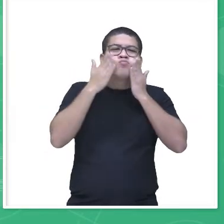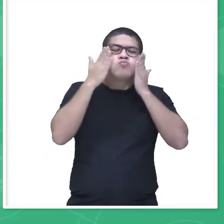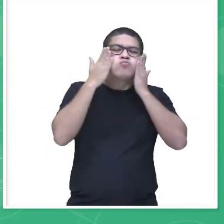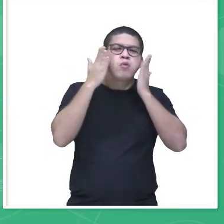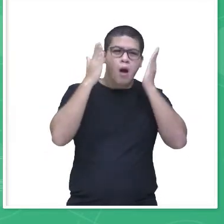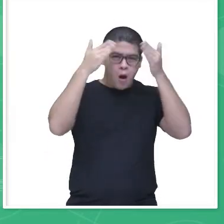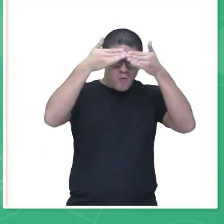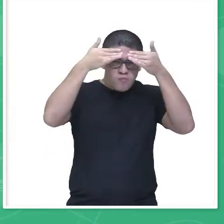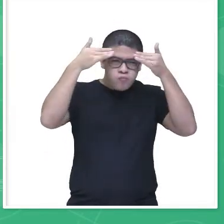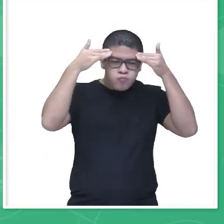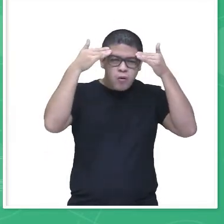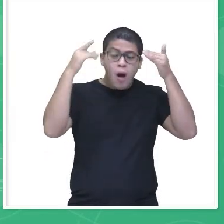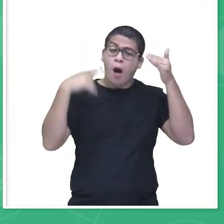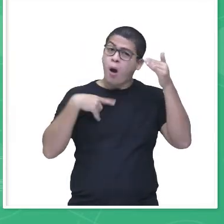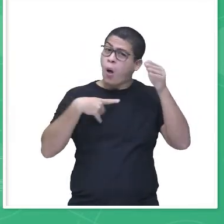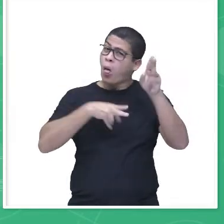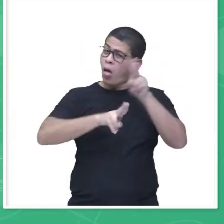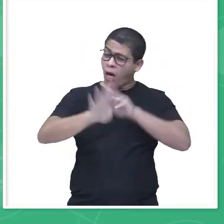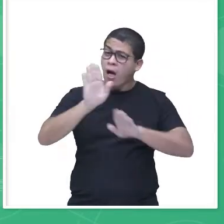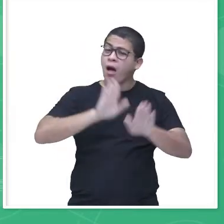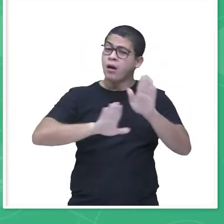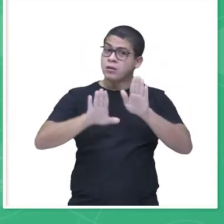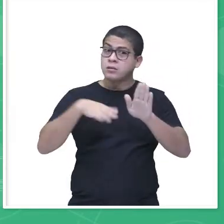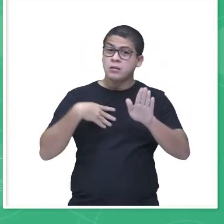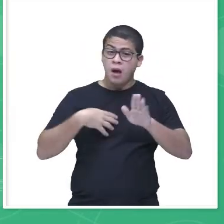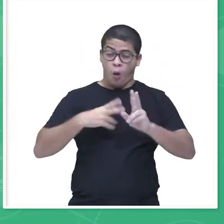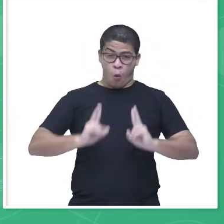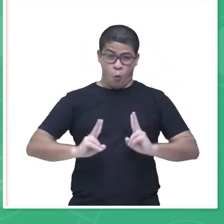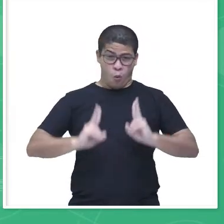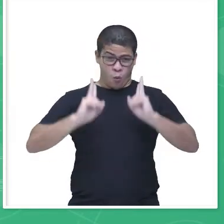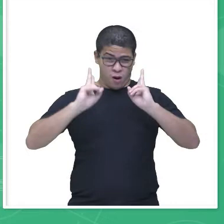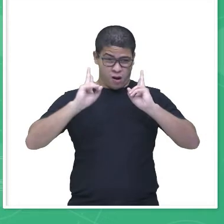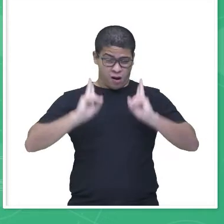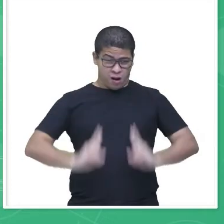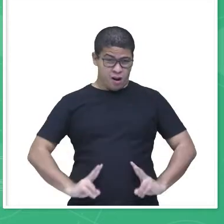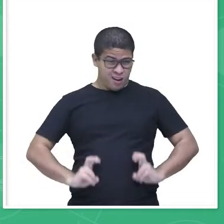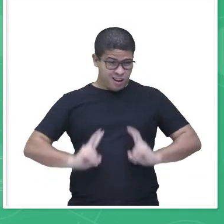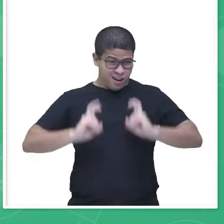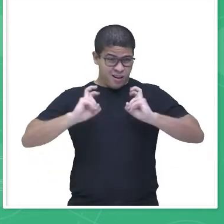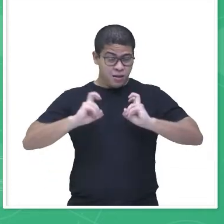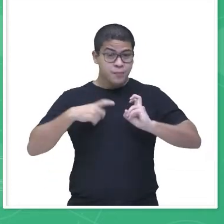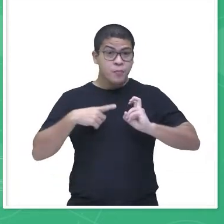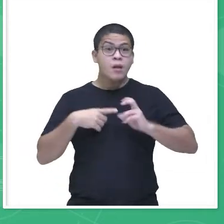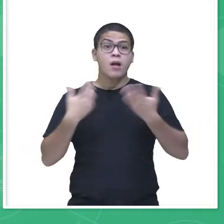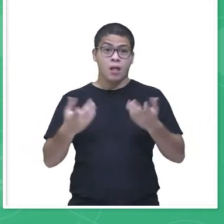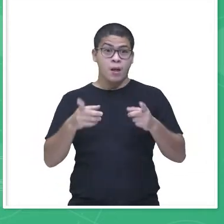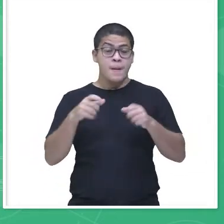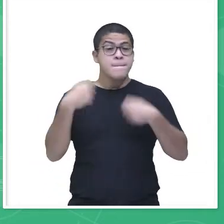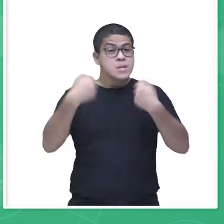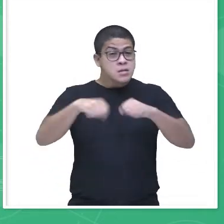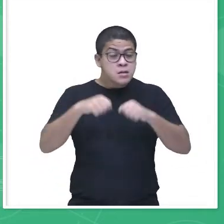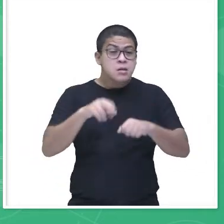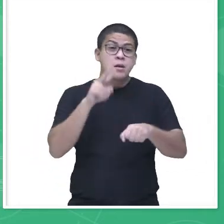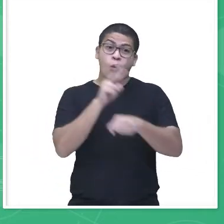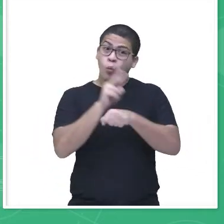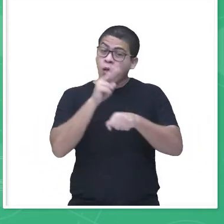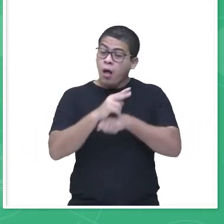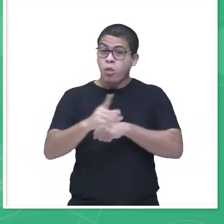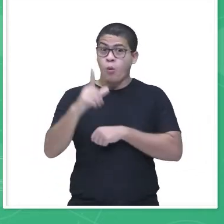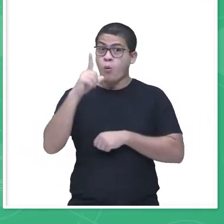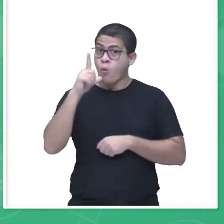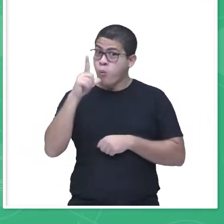vai evitar que você adquira um câncer de pele. Lave as partes íntimas. Os homens geralmente